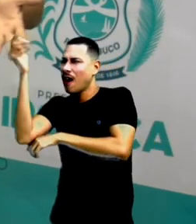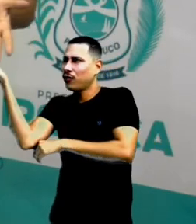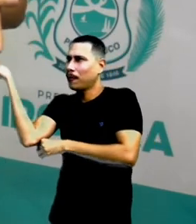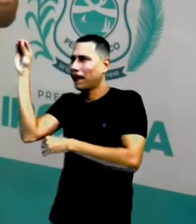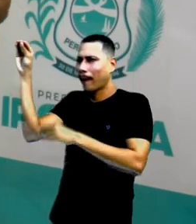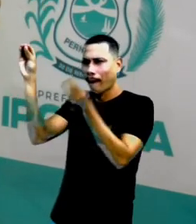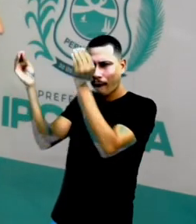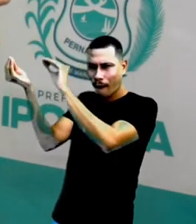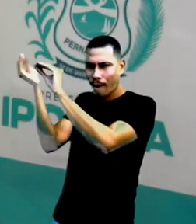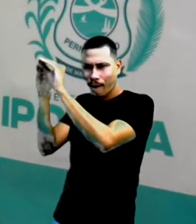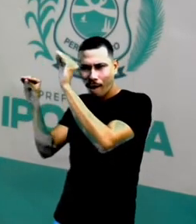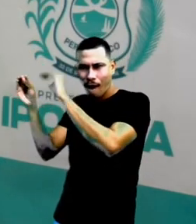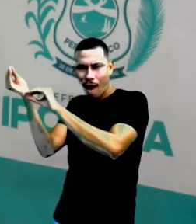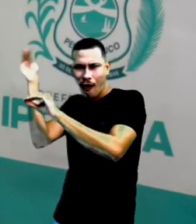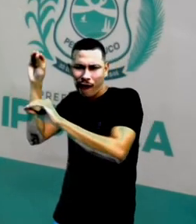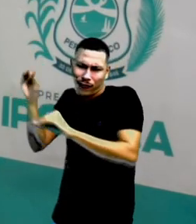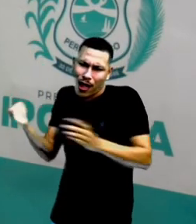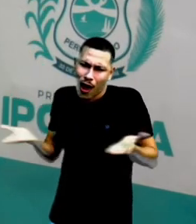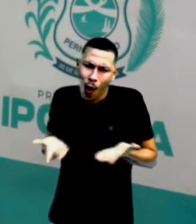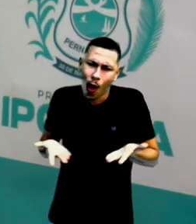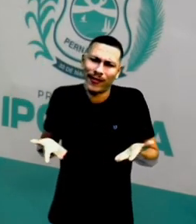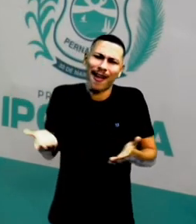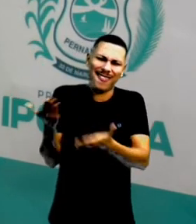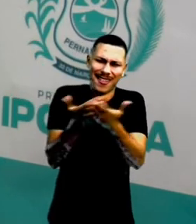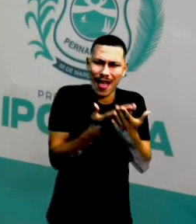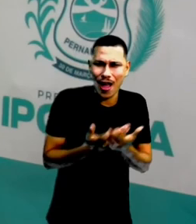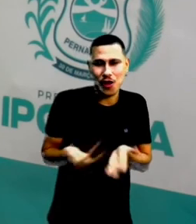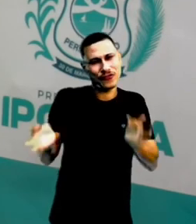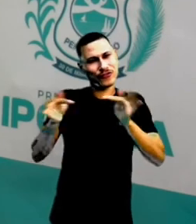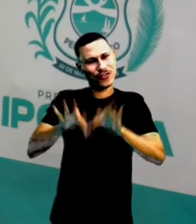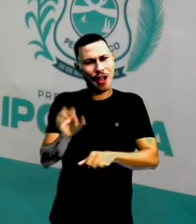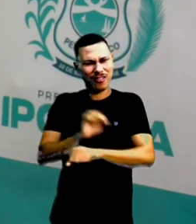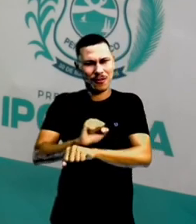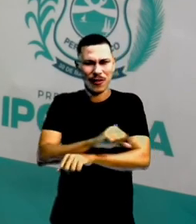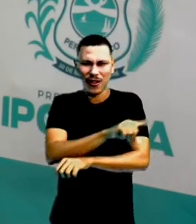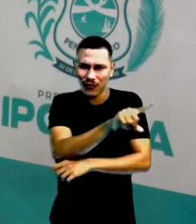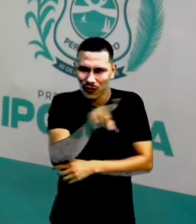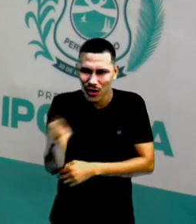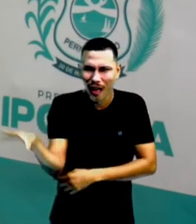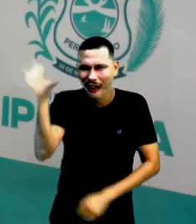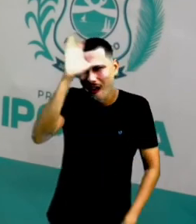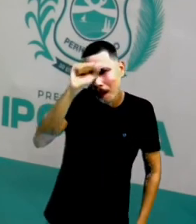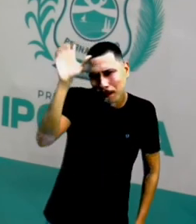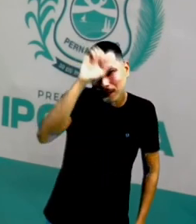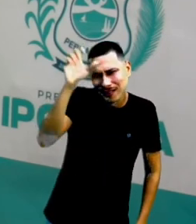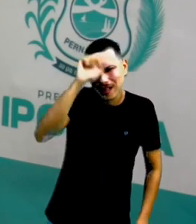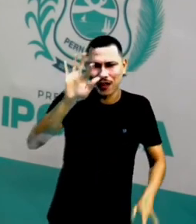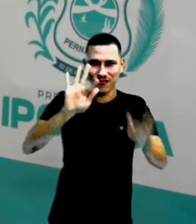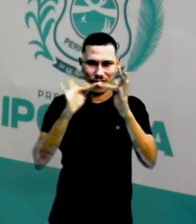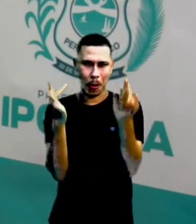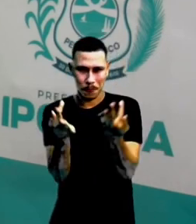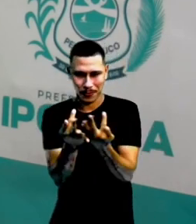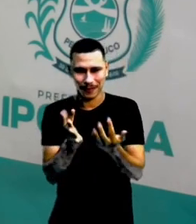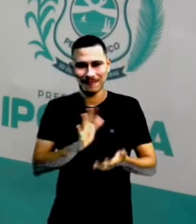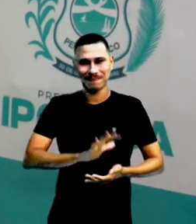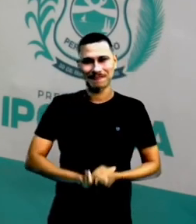Meus amores, nossa aula está chegando ao final. Espero vocês terem aprendido um pouco sobre a